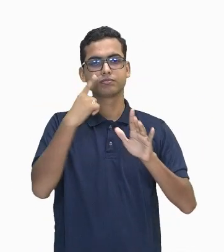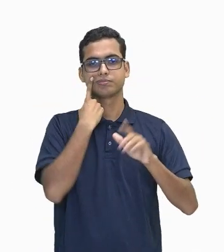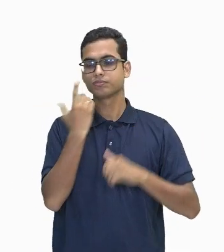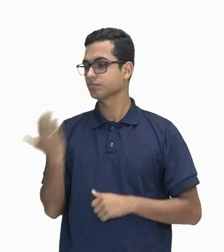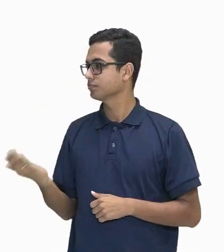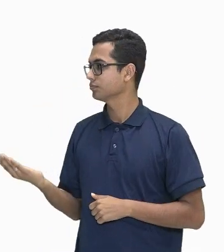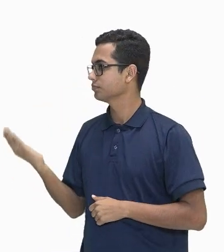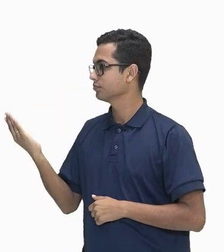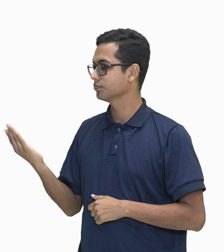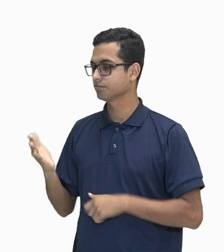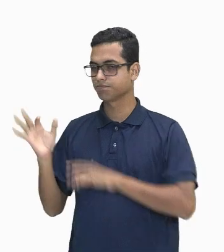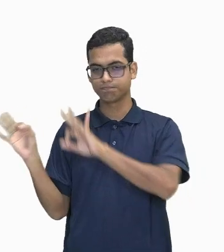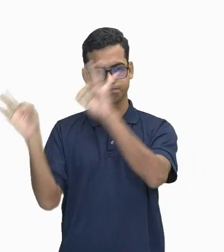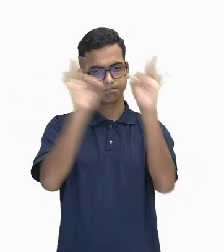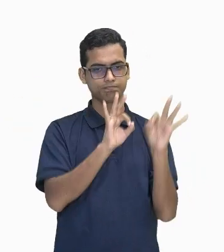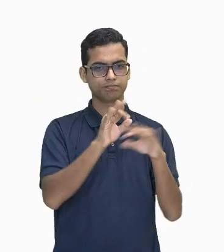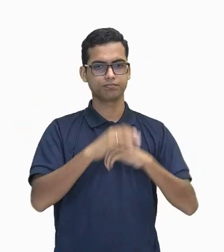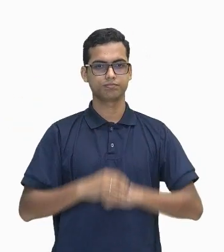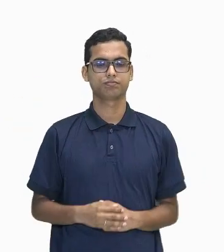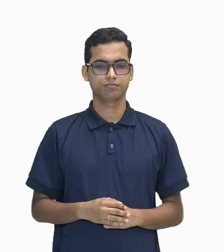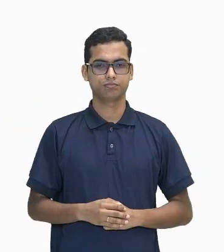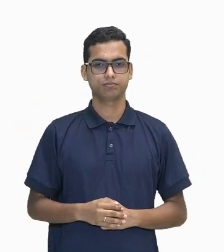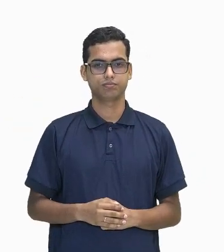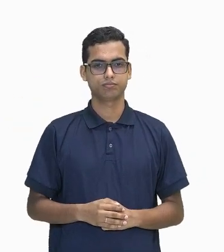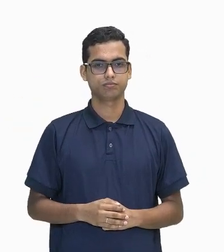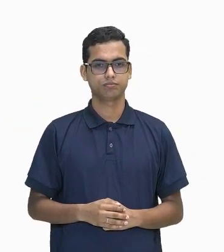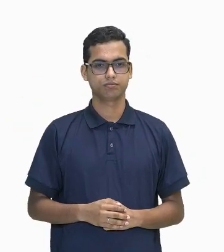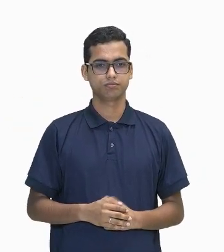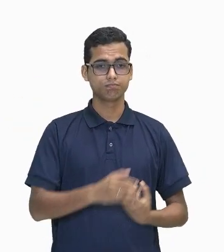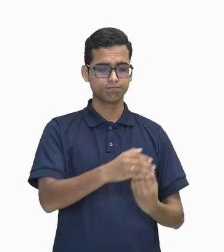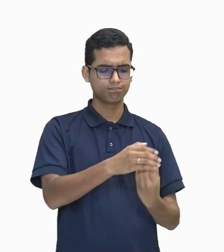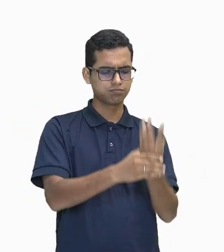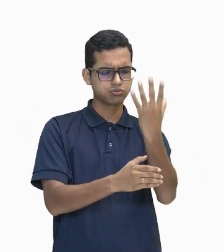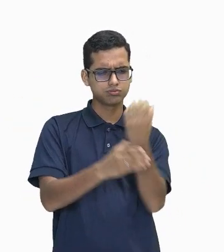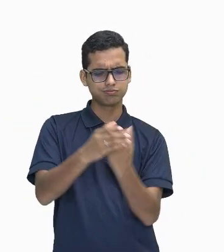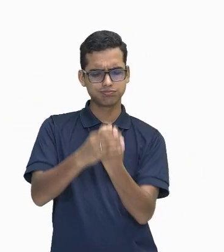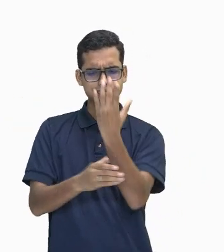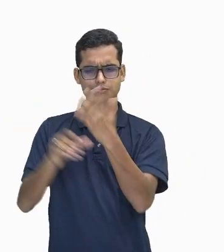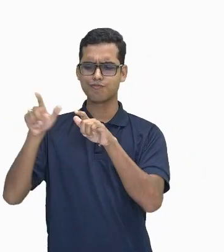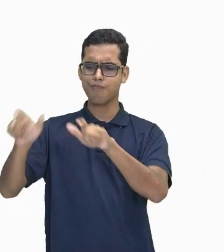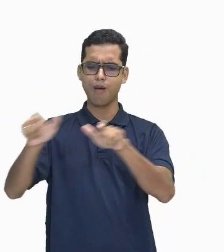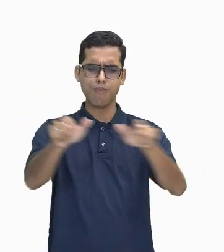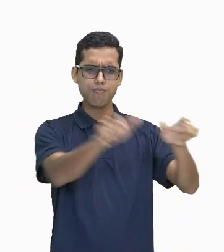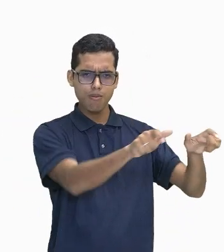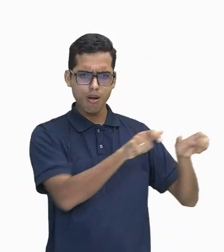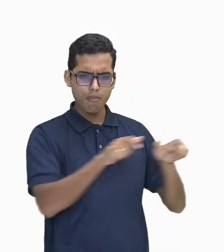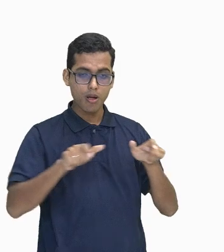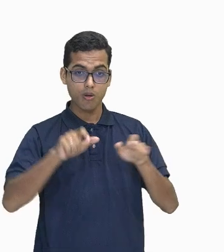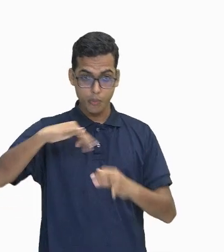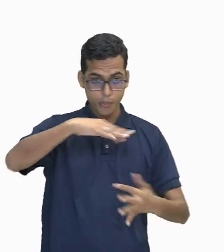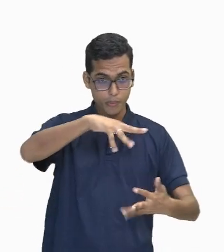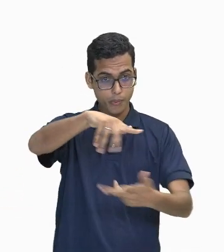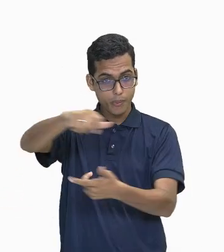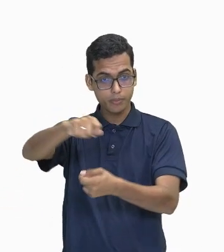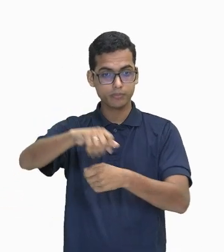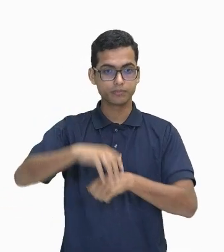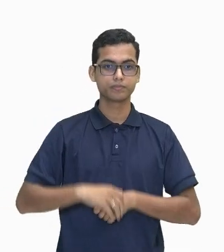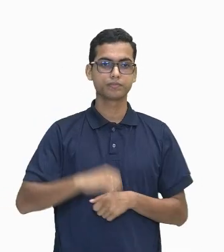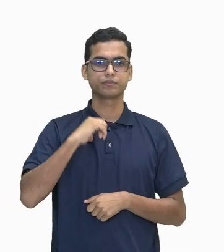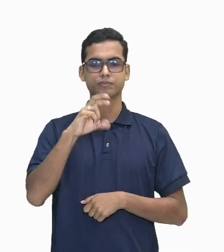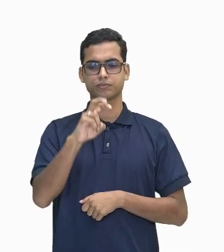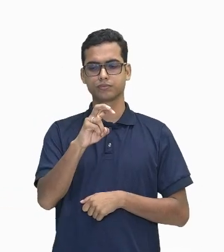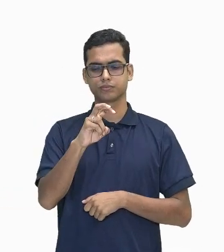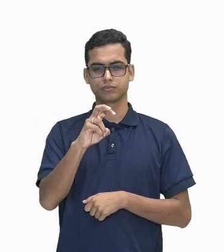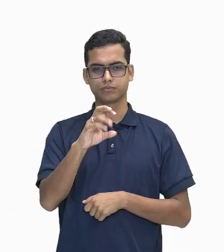observar. Nós temos aí o surgimento das cidades, né? Então, nós temos 5.000 antes de Cristo,